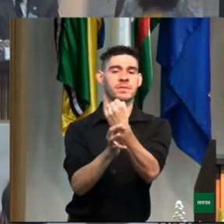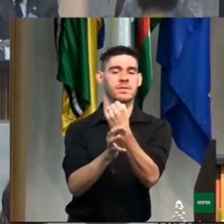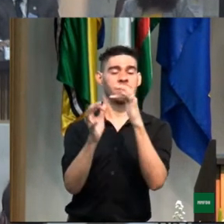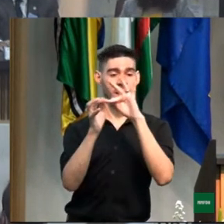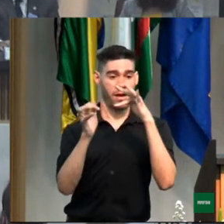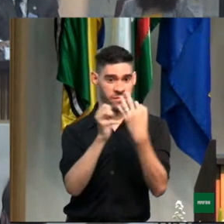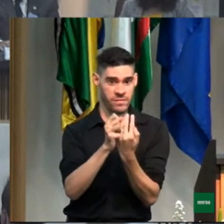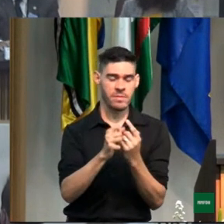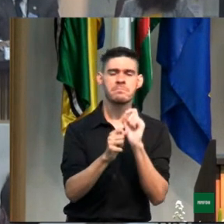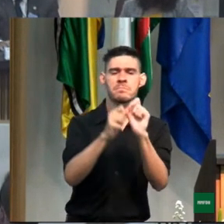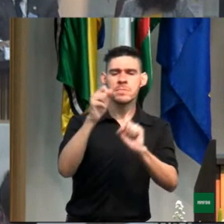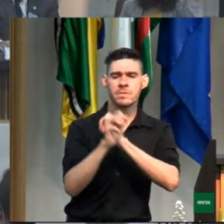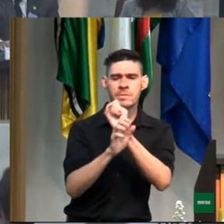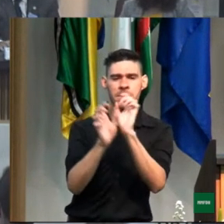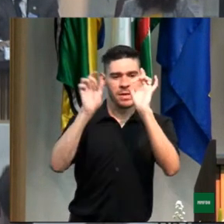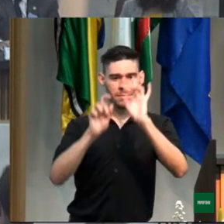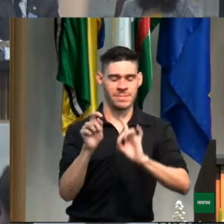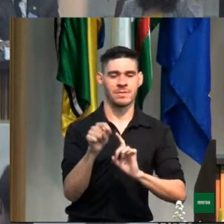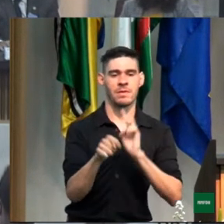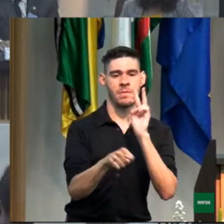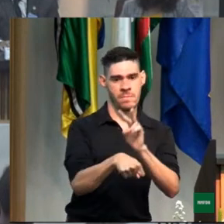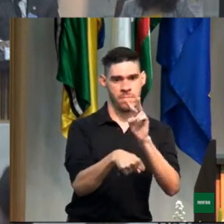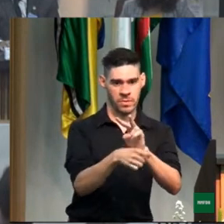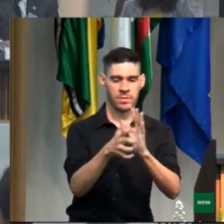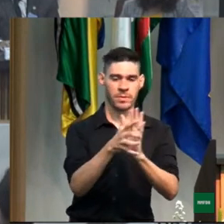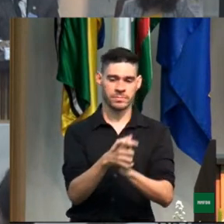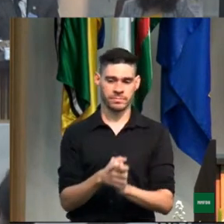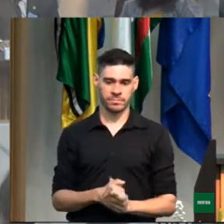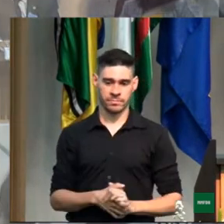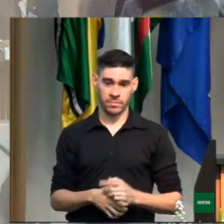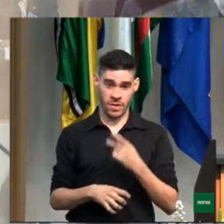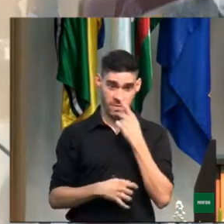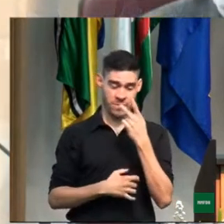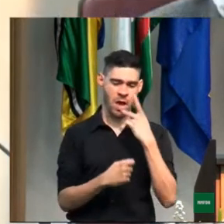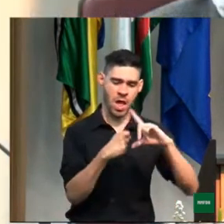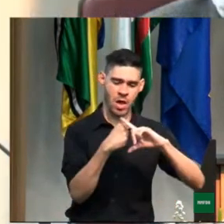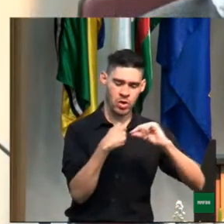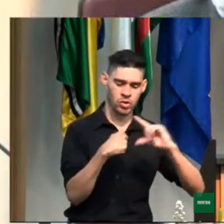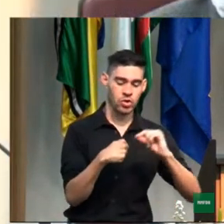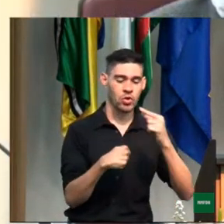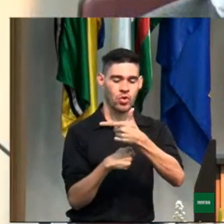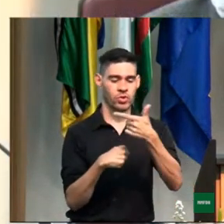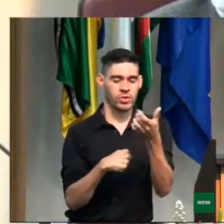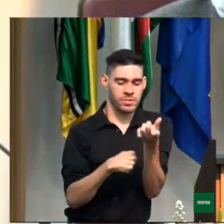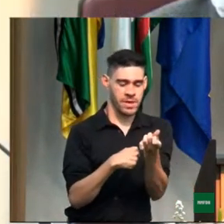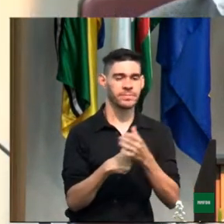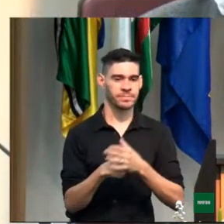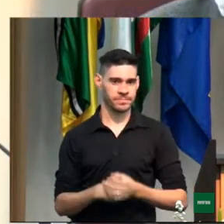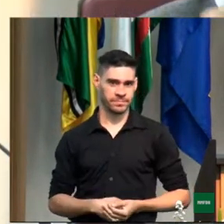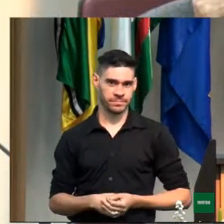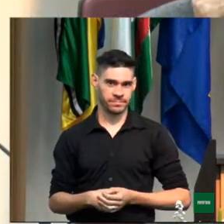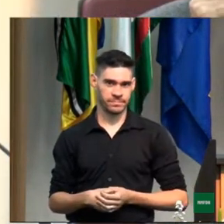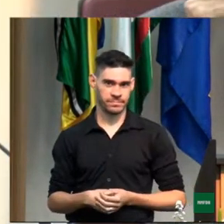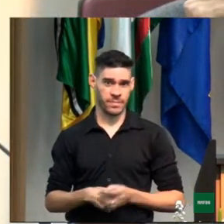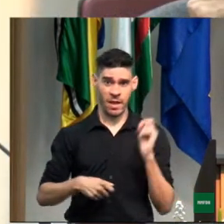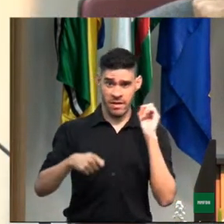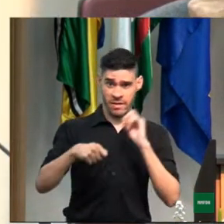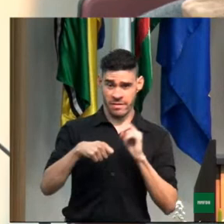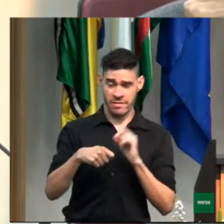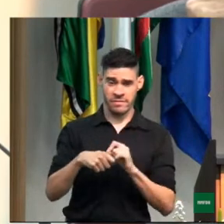especial proteção, como diz no artigo 226. Então, não estão fazendo nada demais do